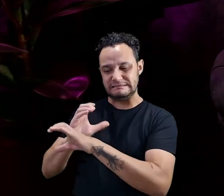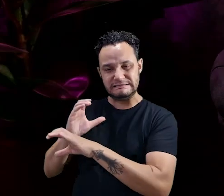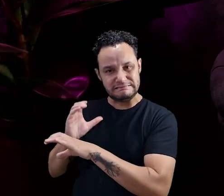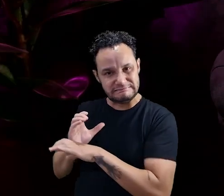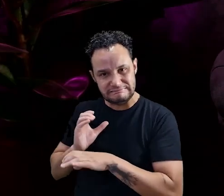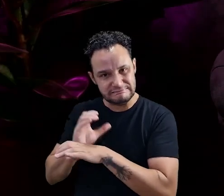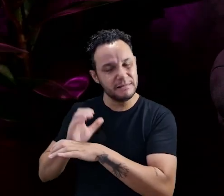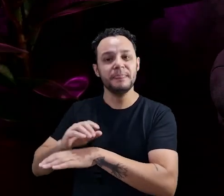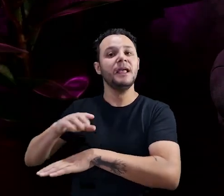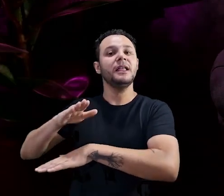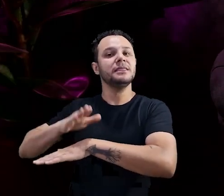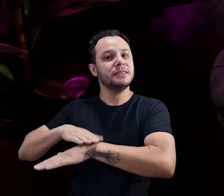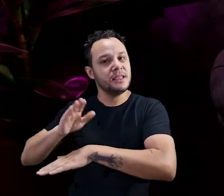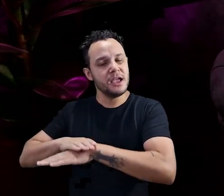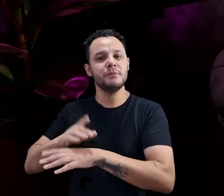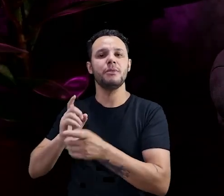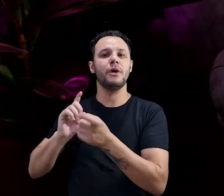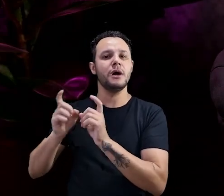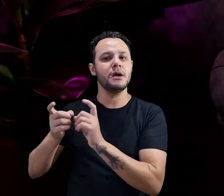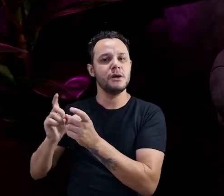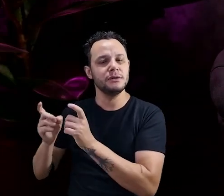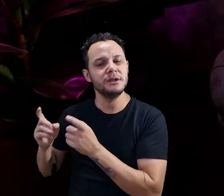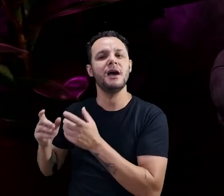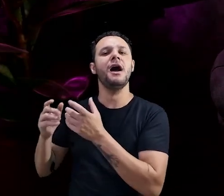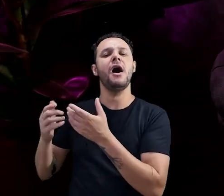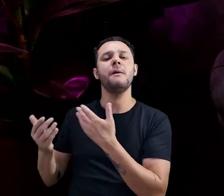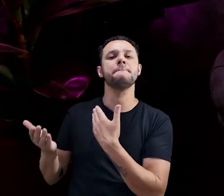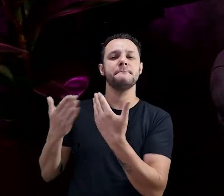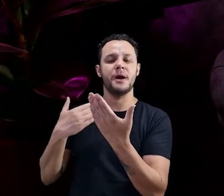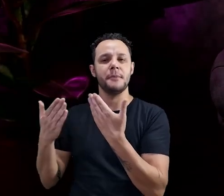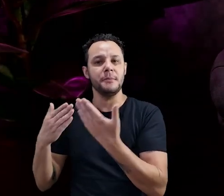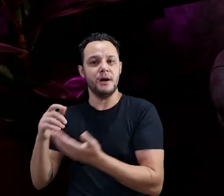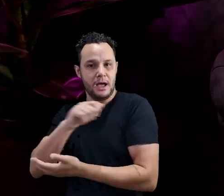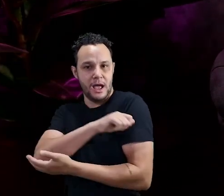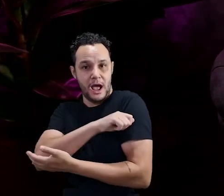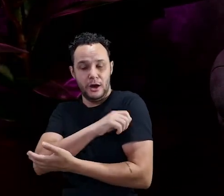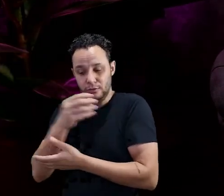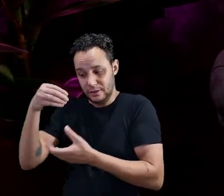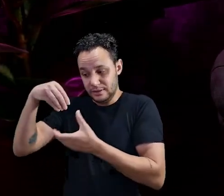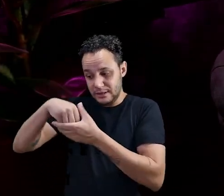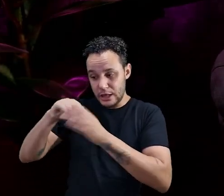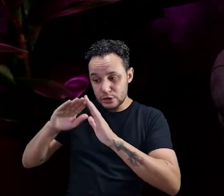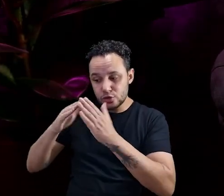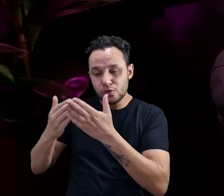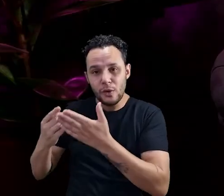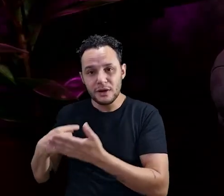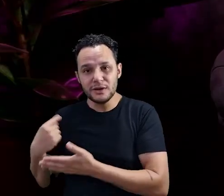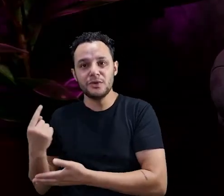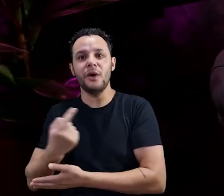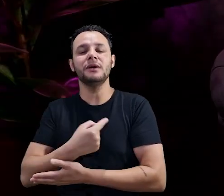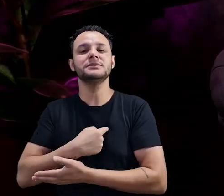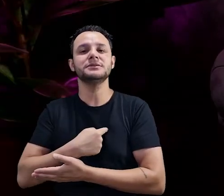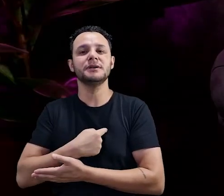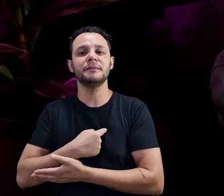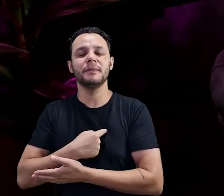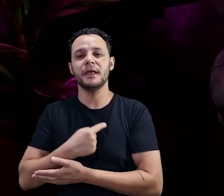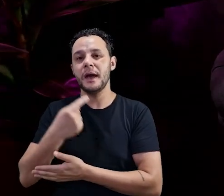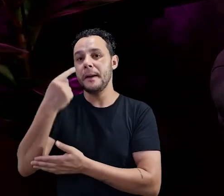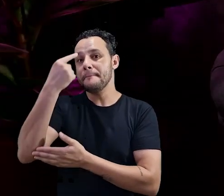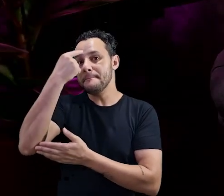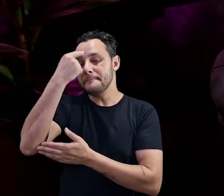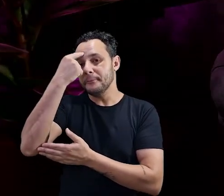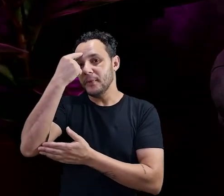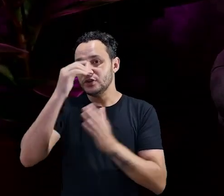de comunicação, tempo para fazer reunião, para conversar sobre a realidade daquele estudante dentro da nossa escola,